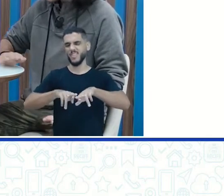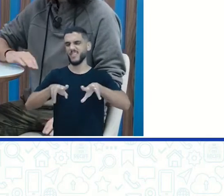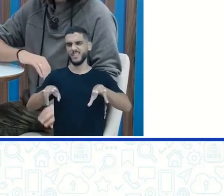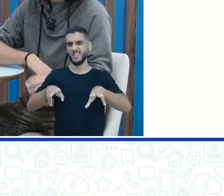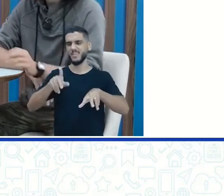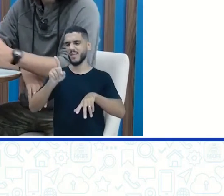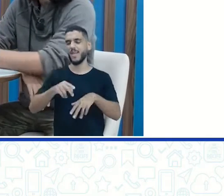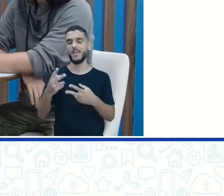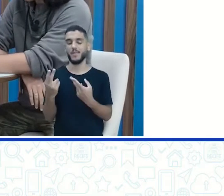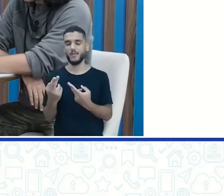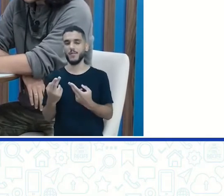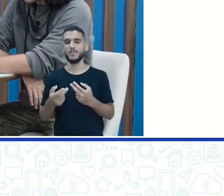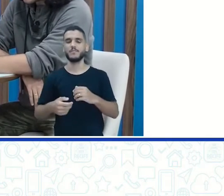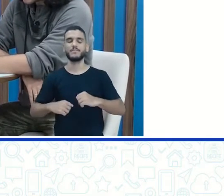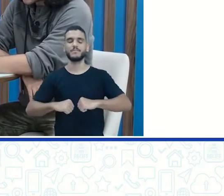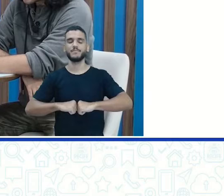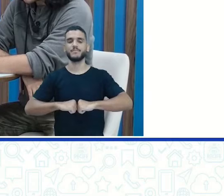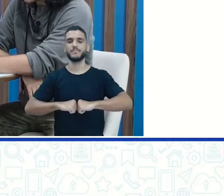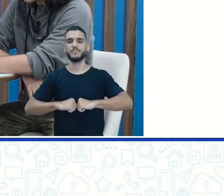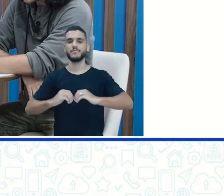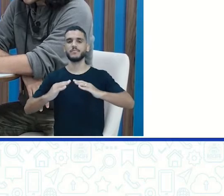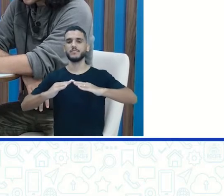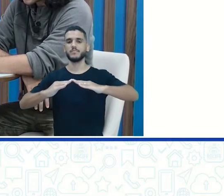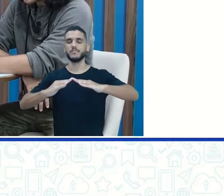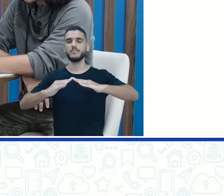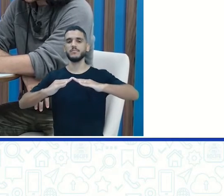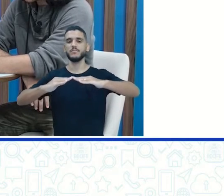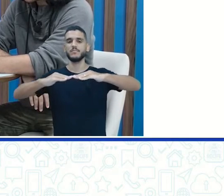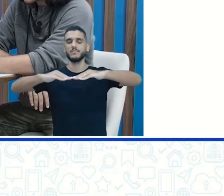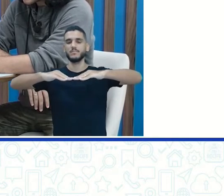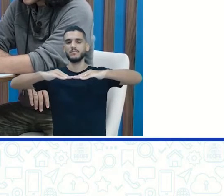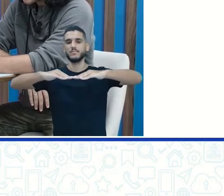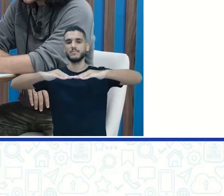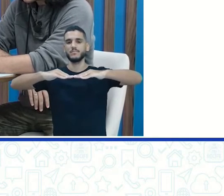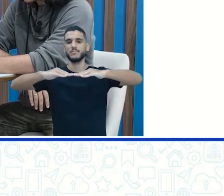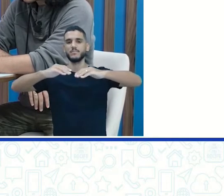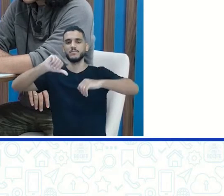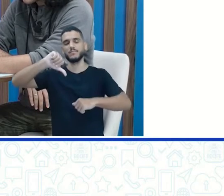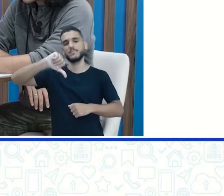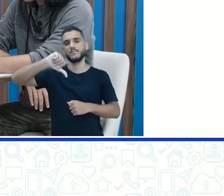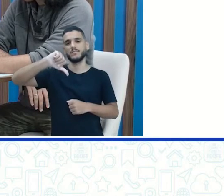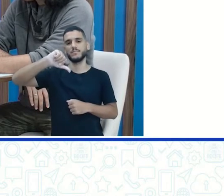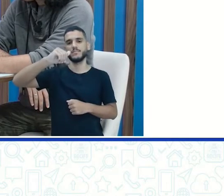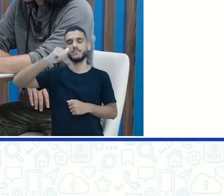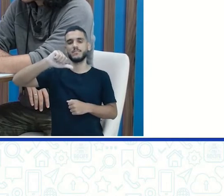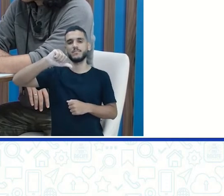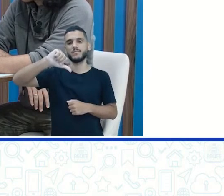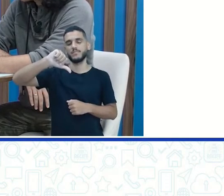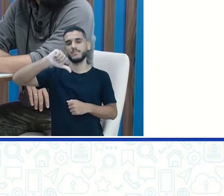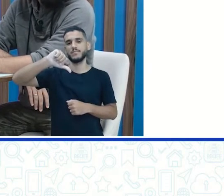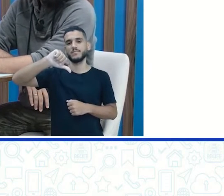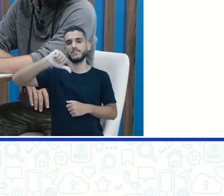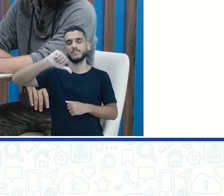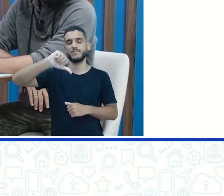é igual. É igual. Ó. Dó, Ré, Mi, Fá,